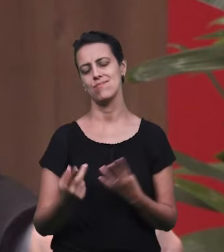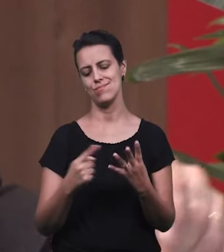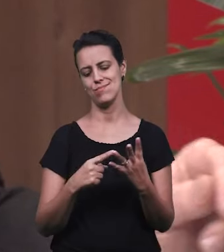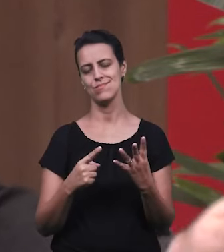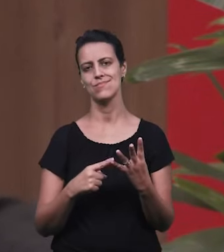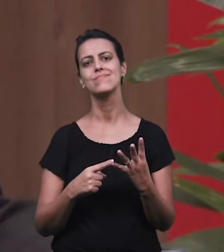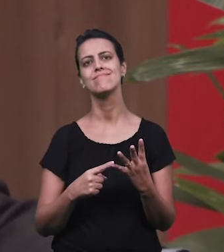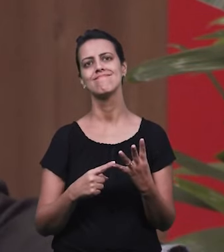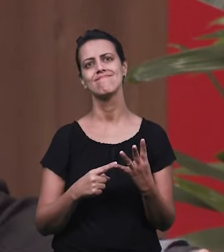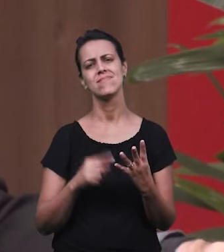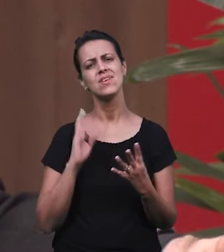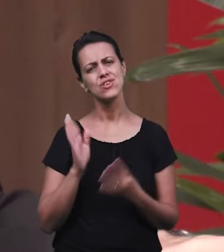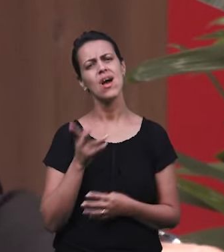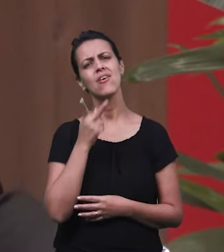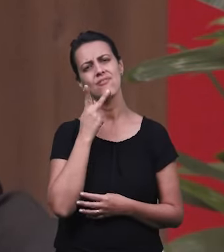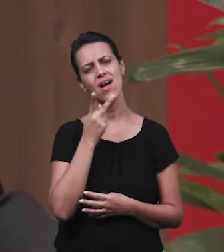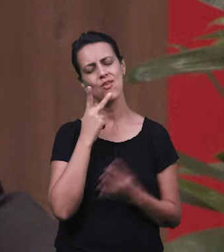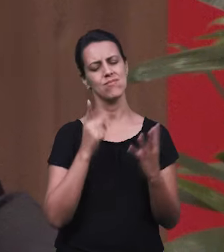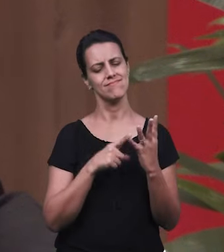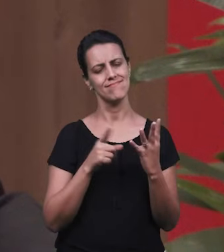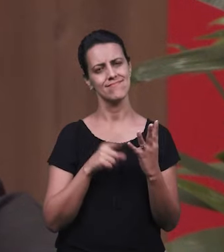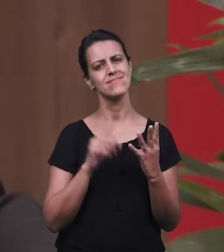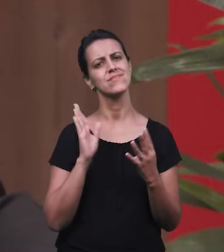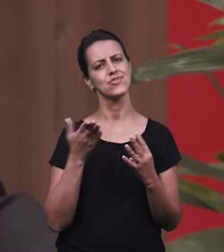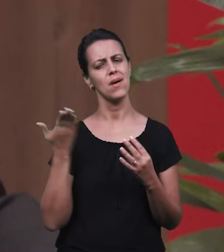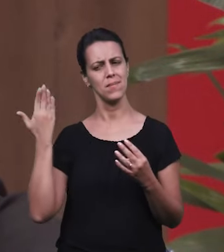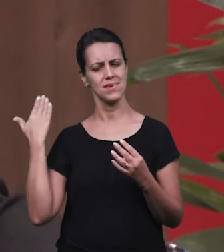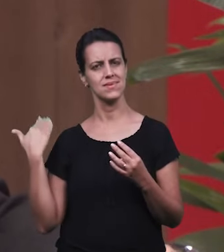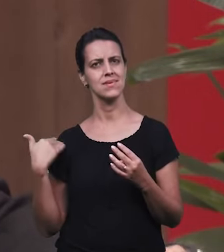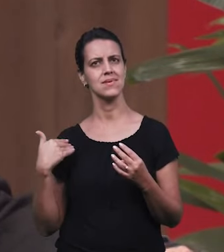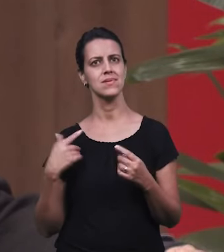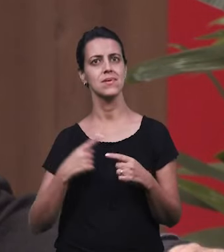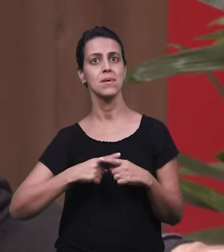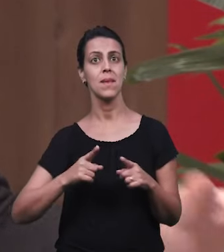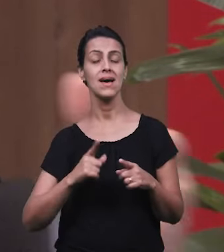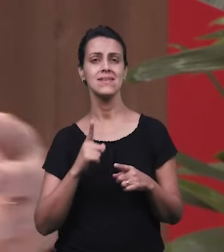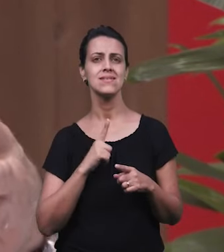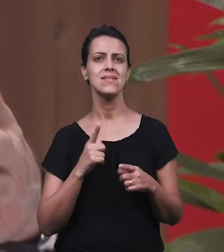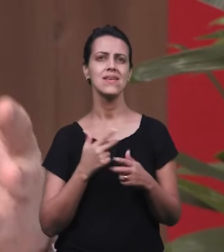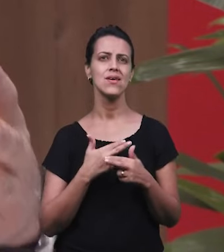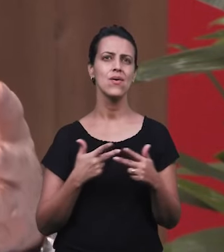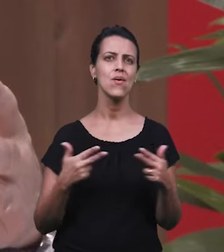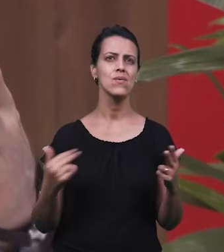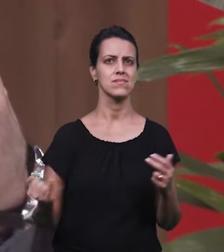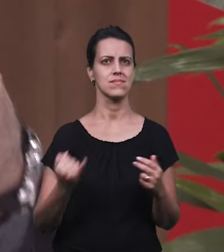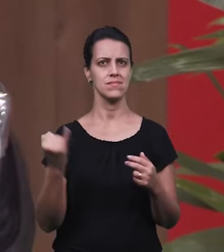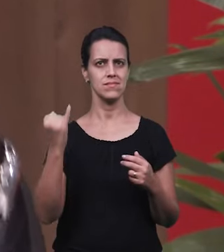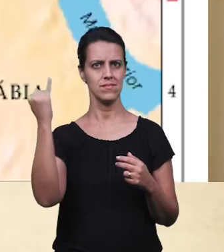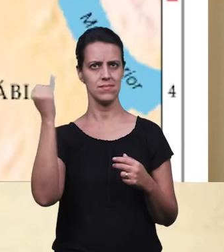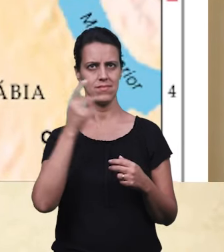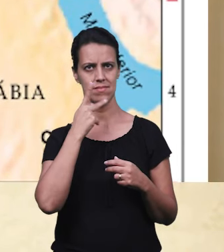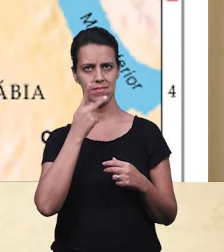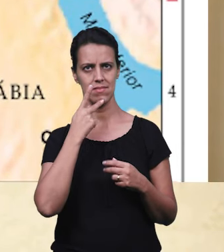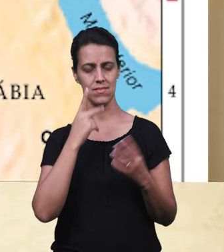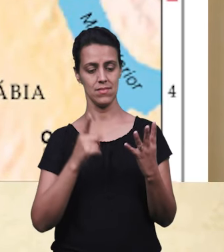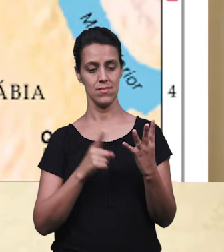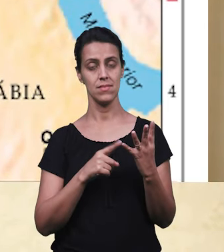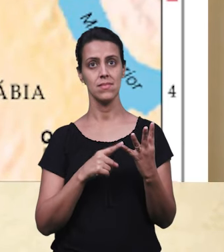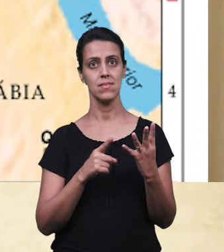de Policarpo já foi contada um pouco no episódio passado, mas ele tem coisas assim muito